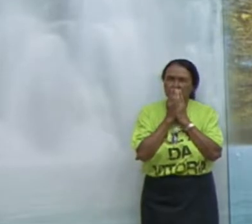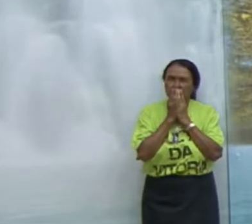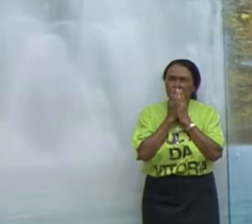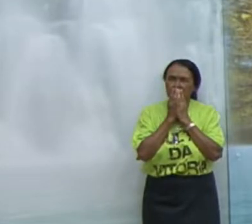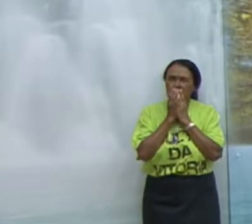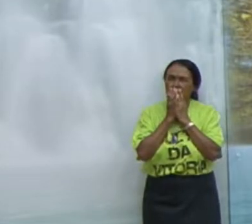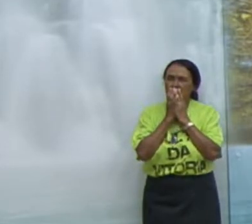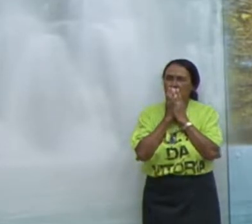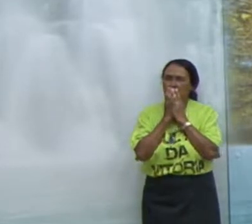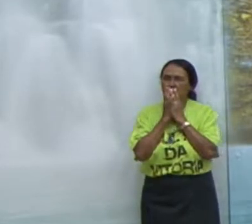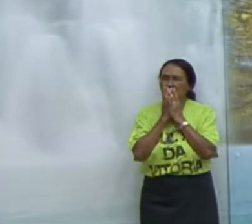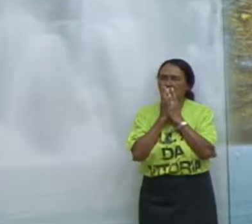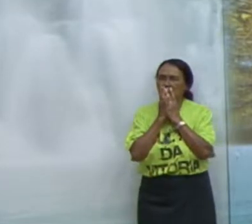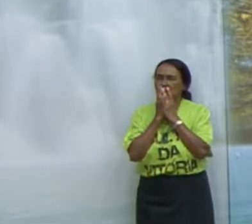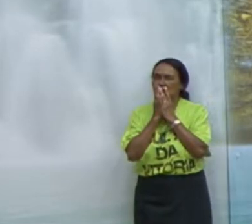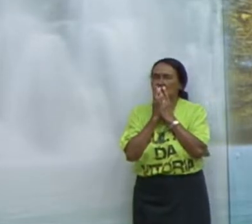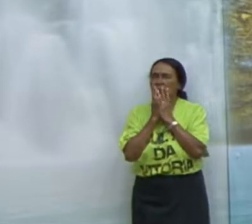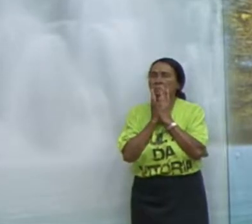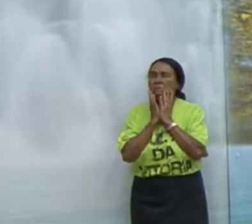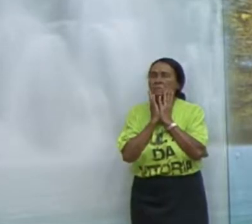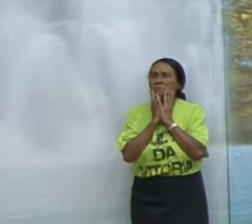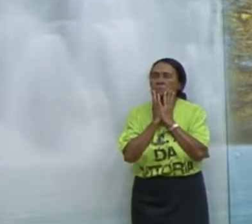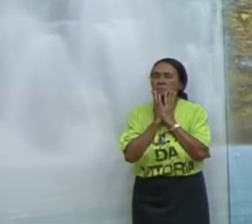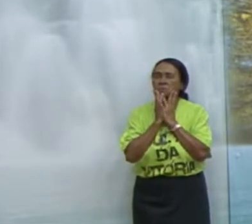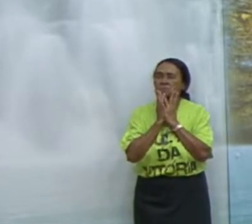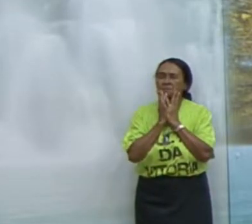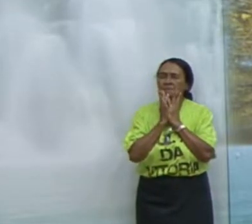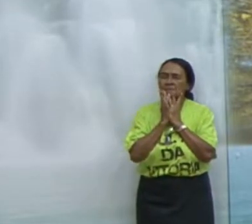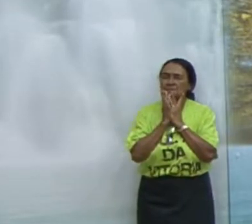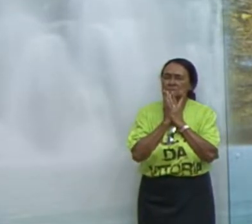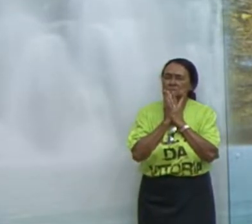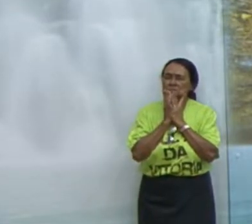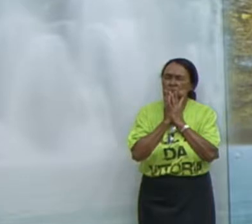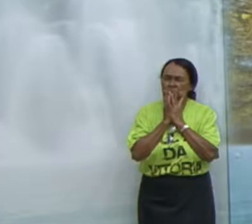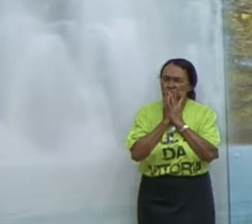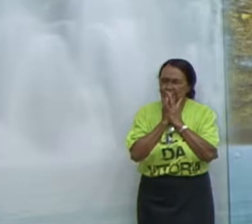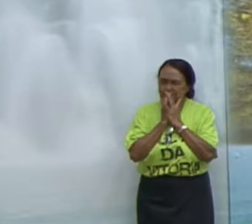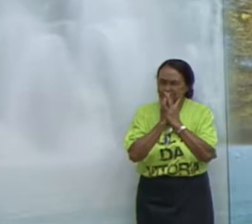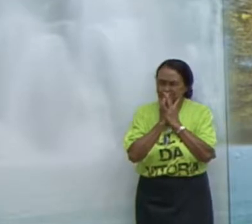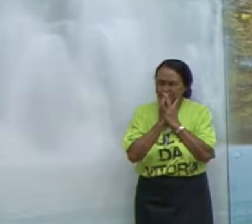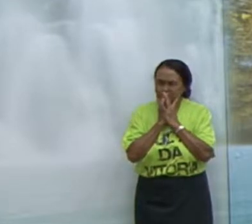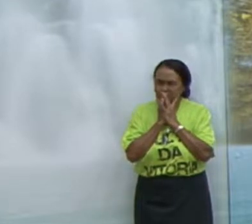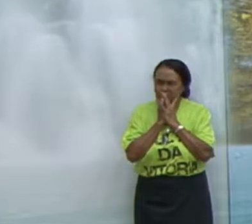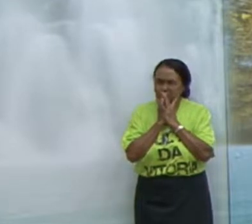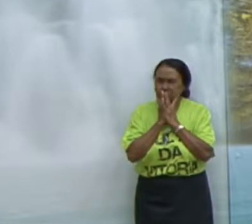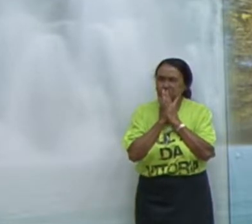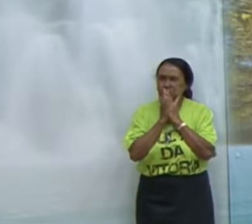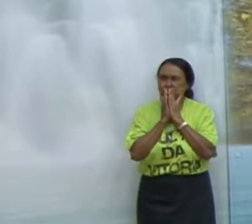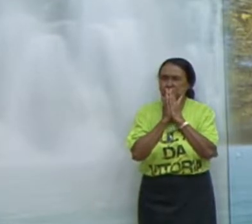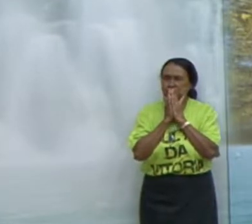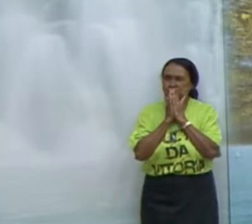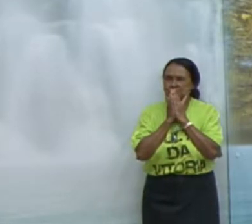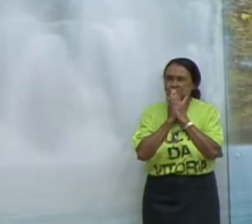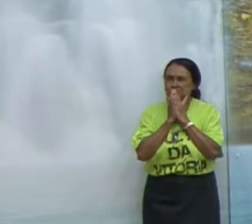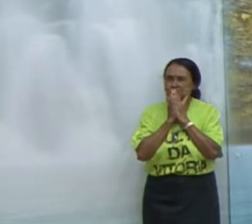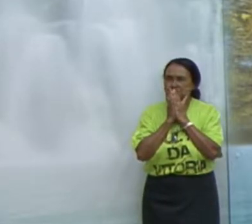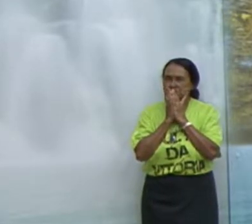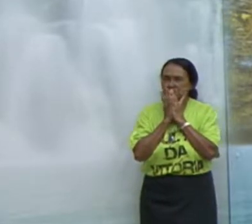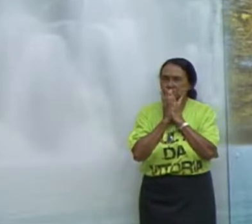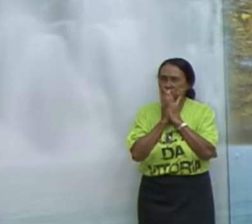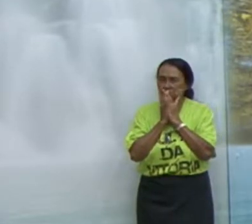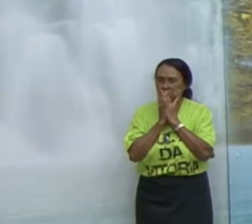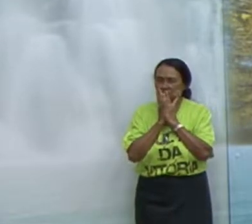de Deus fala sobre glória, está se falando da presença de Deus. Não é verdade, Pastor Luiz? A